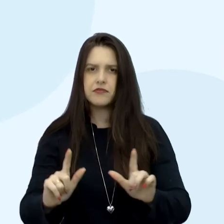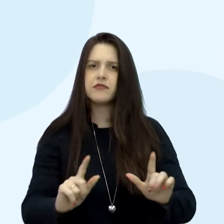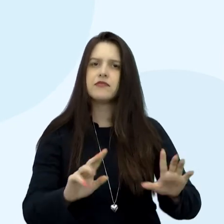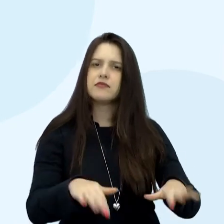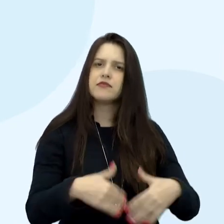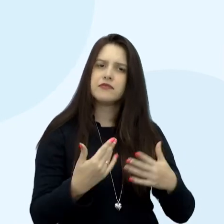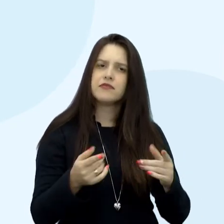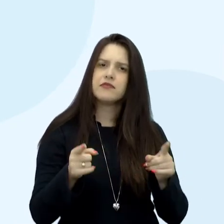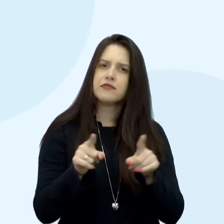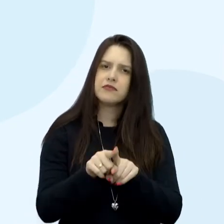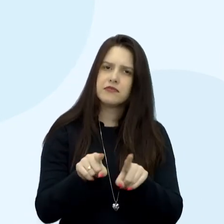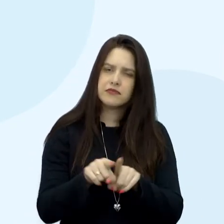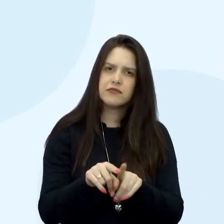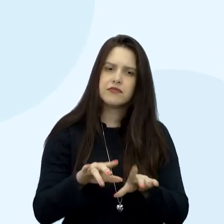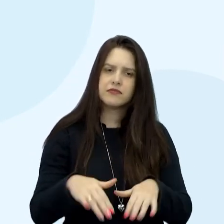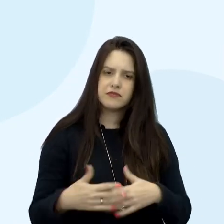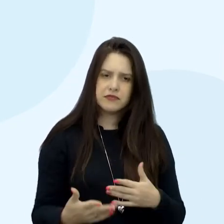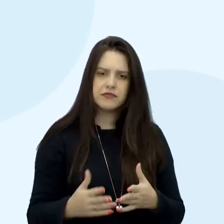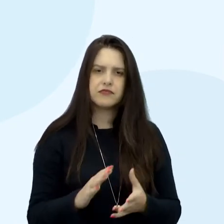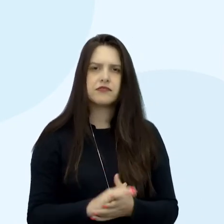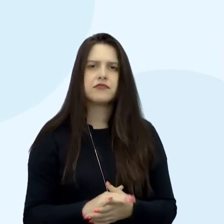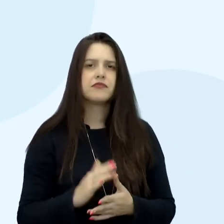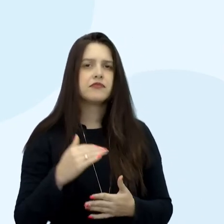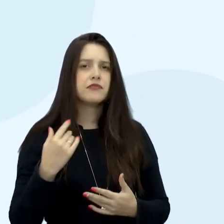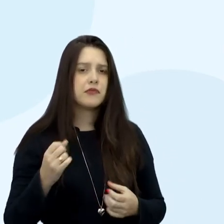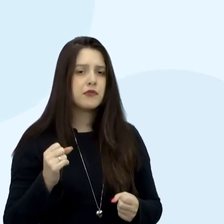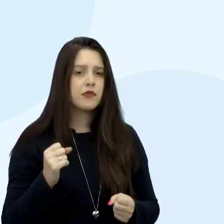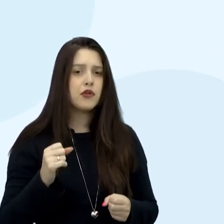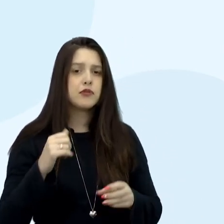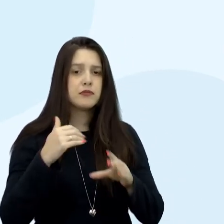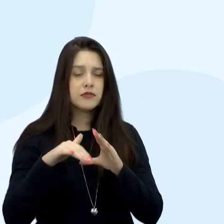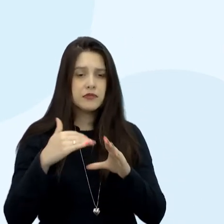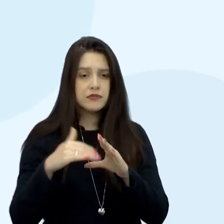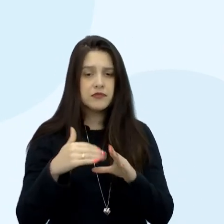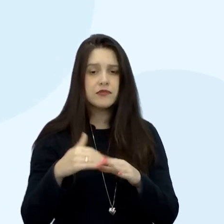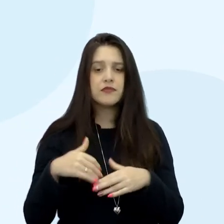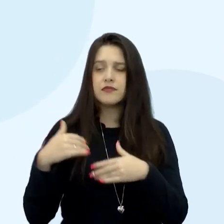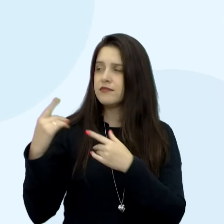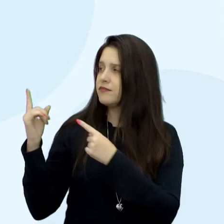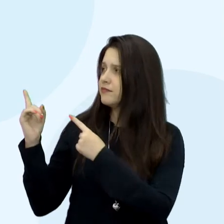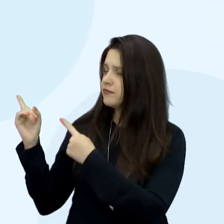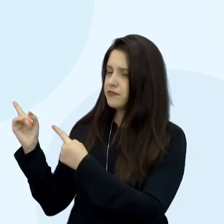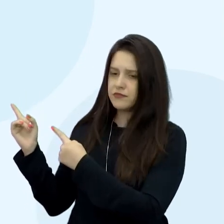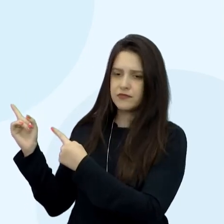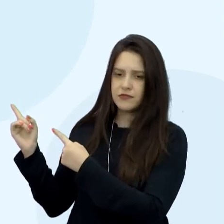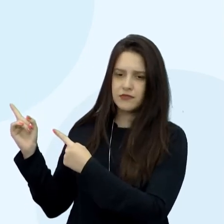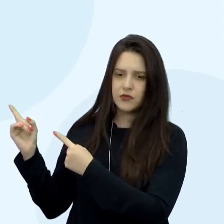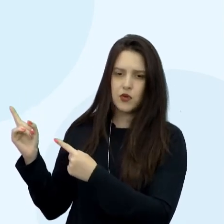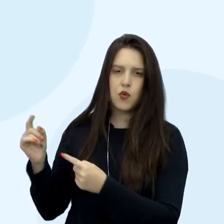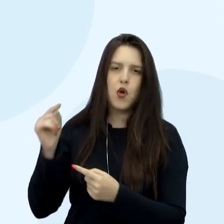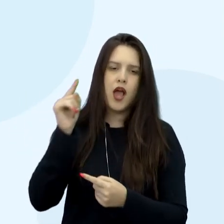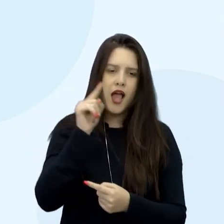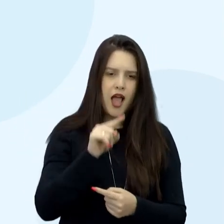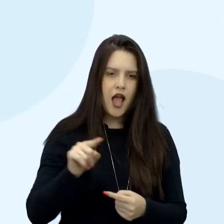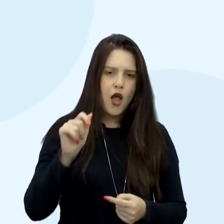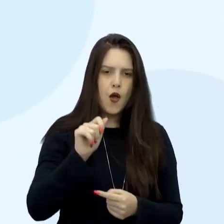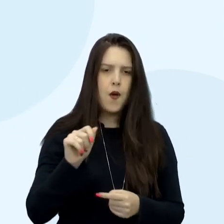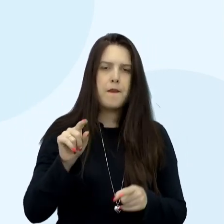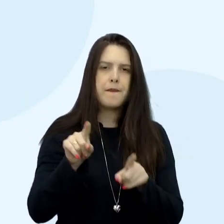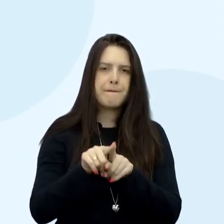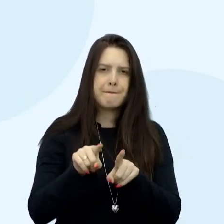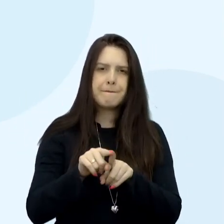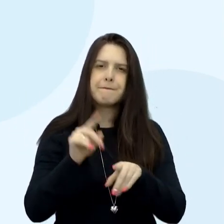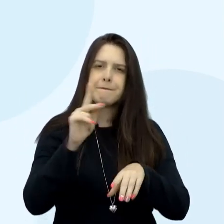eles devem ter fotos bacanas. Eu acredito que sim. E eles podem mandar onde? Eles podem mandar para mim ali no arroba, que daí eu também passo pro